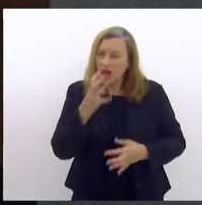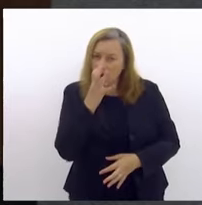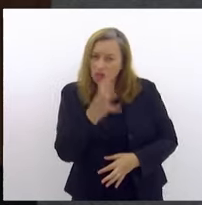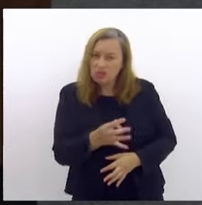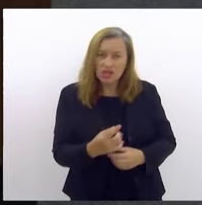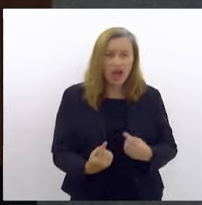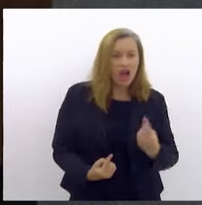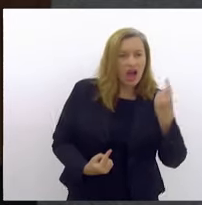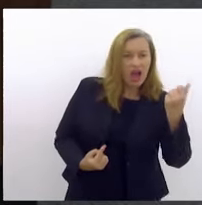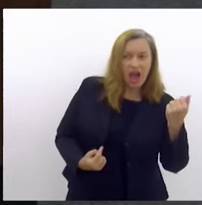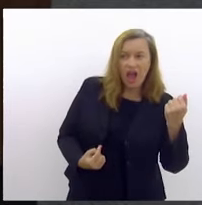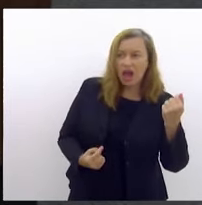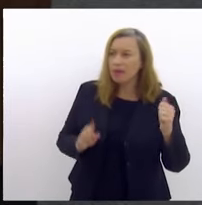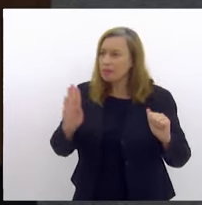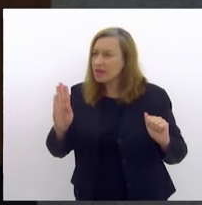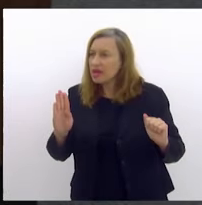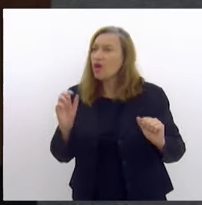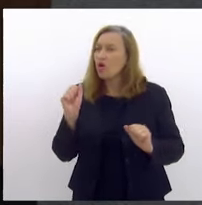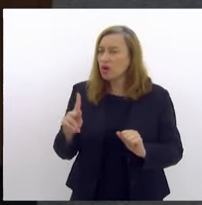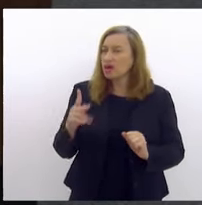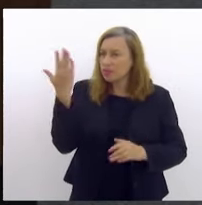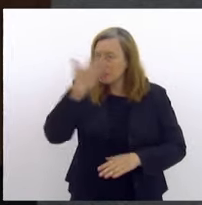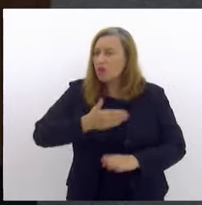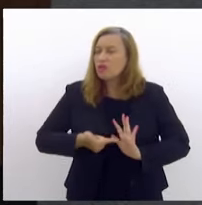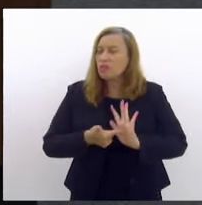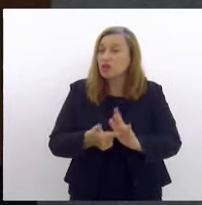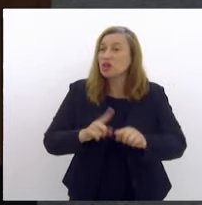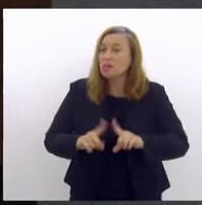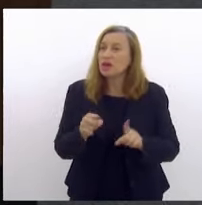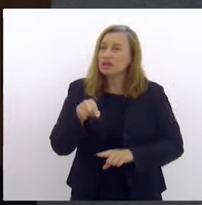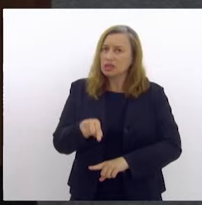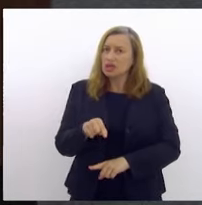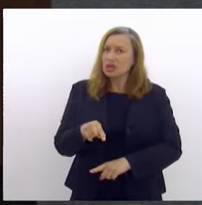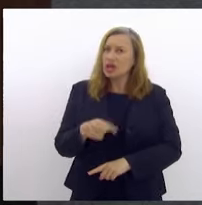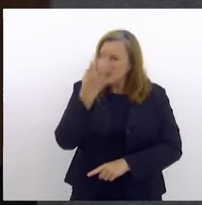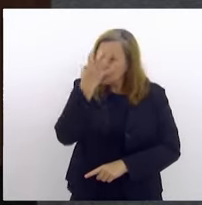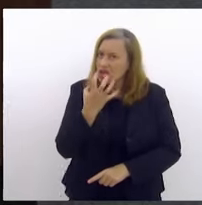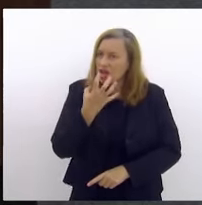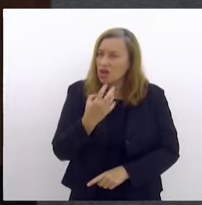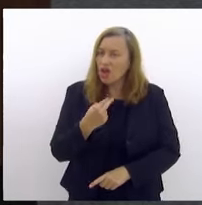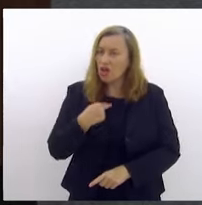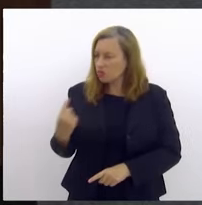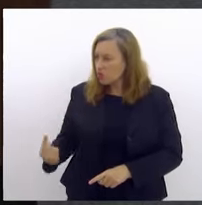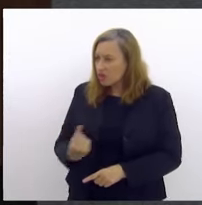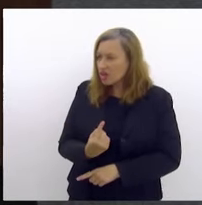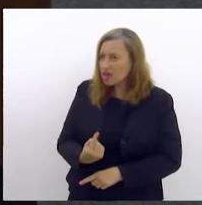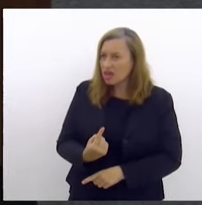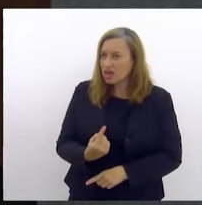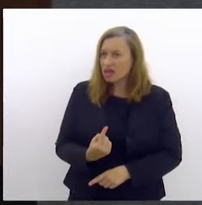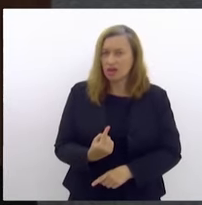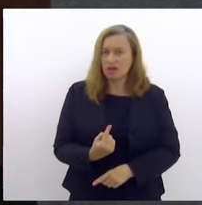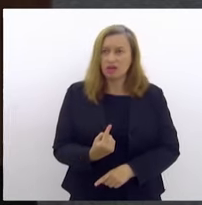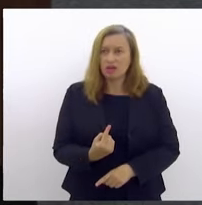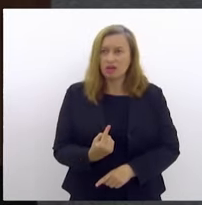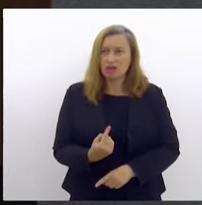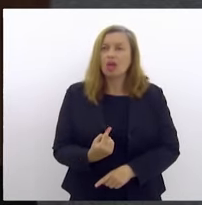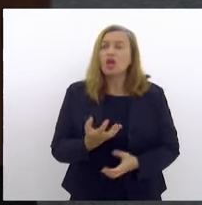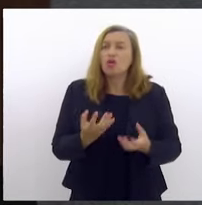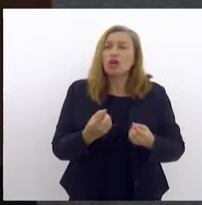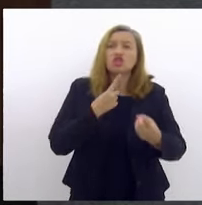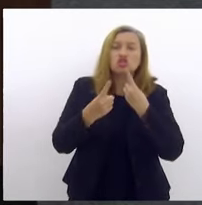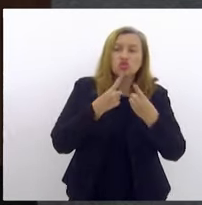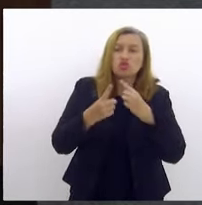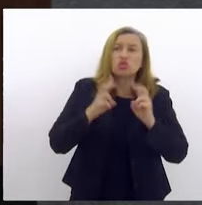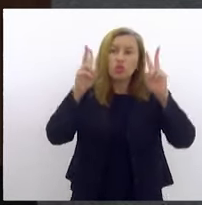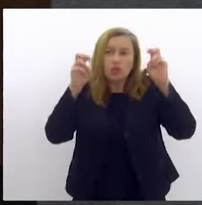ou outra aqui, acuse e coloque provas. Mas eu acho que isso aqui é gravíssimo. Eu não vim aqui para isso. Eu quero discutir a matéria, eu